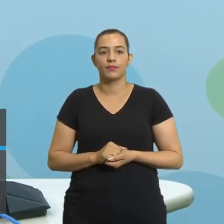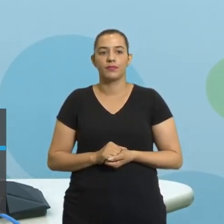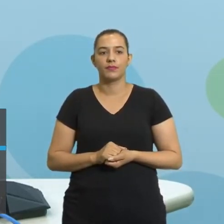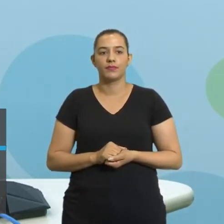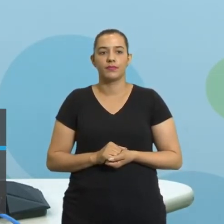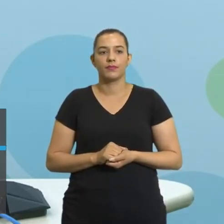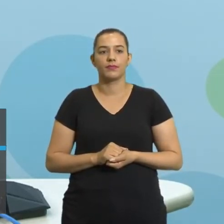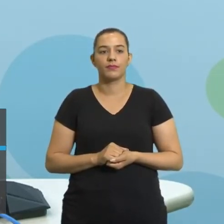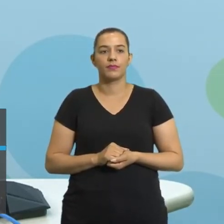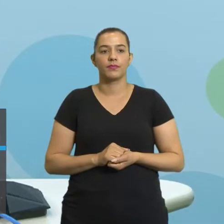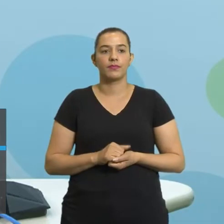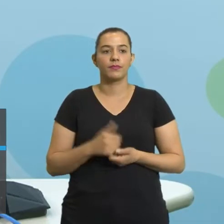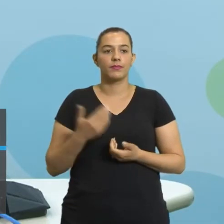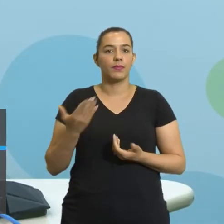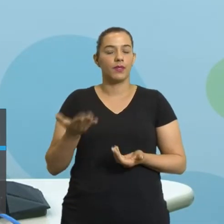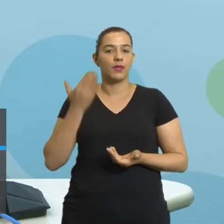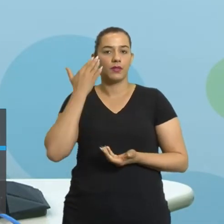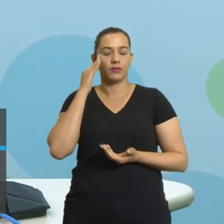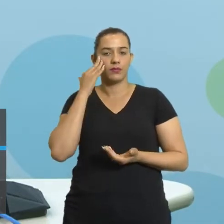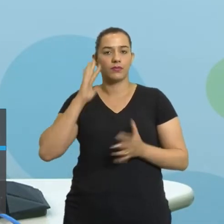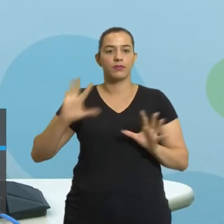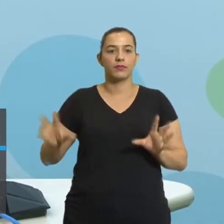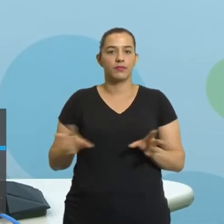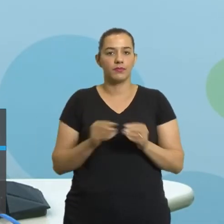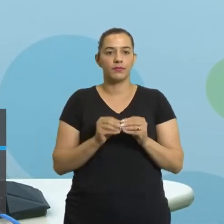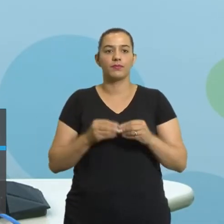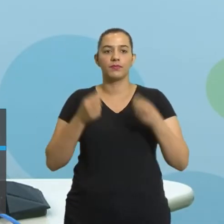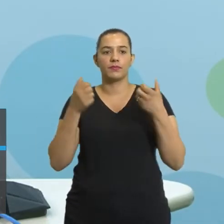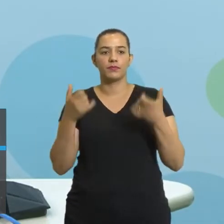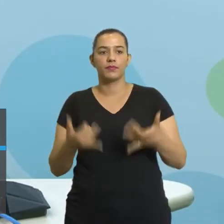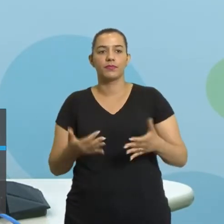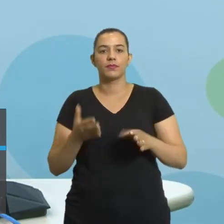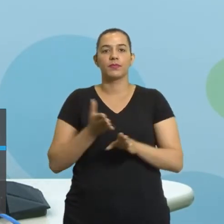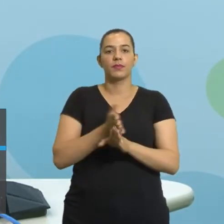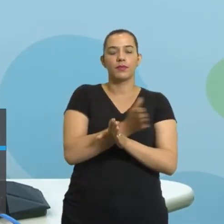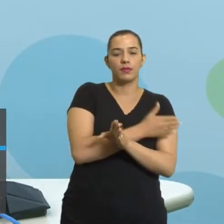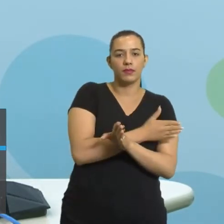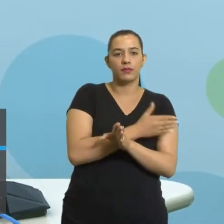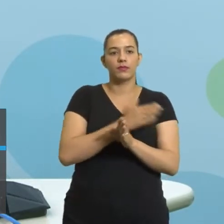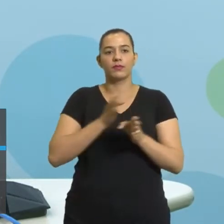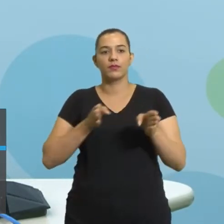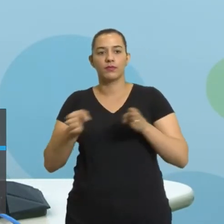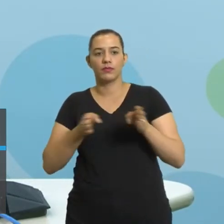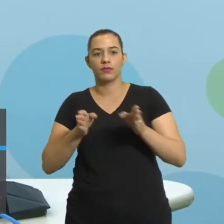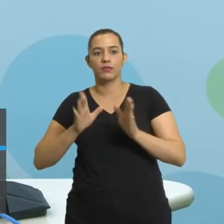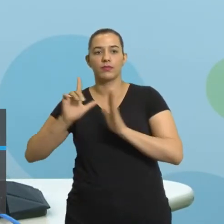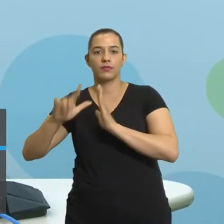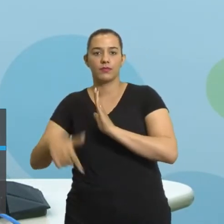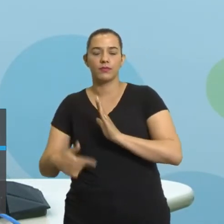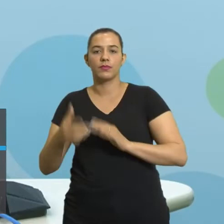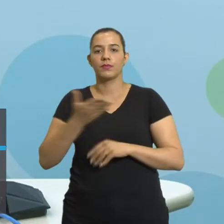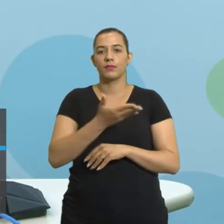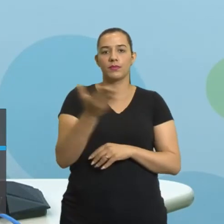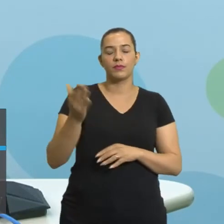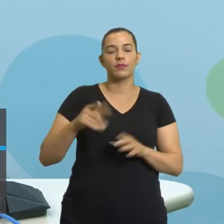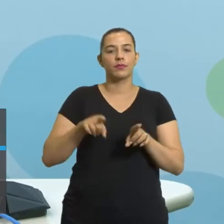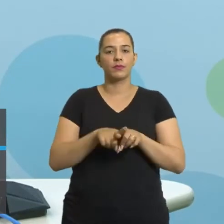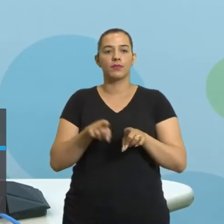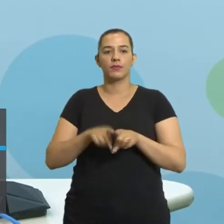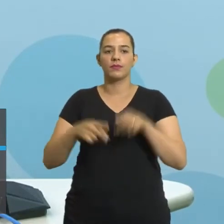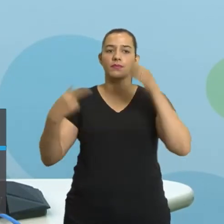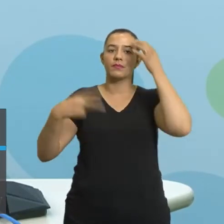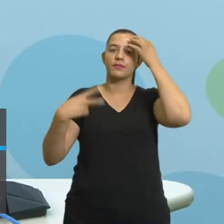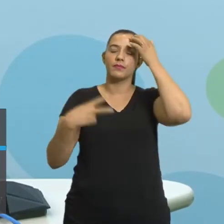Enfim, acho que deu para sintetizar aí, né, esse antes, durante e depois. E agora eu vou passar para ler, para ela trazer aí a